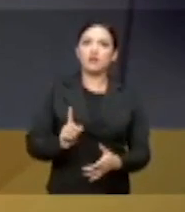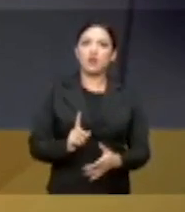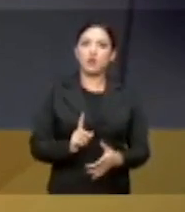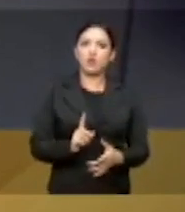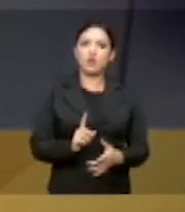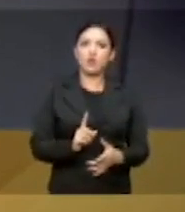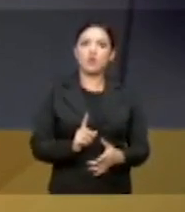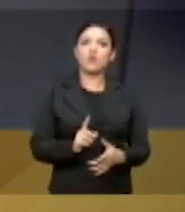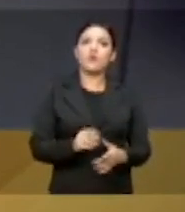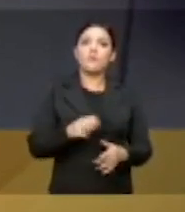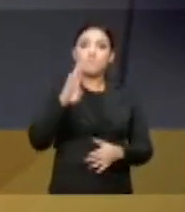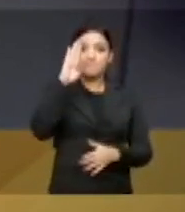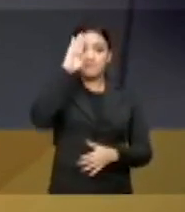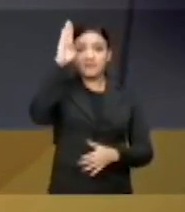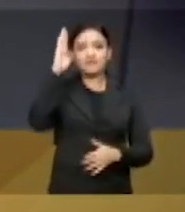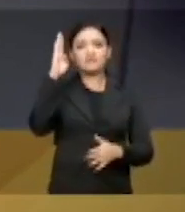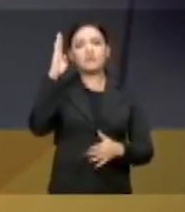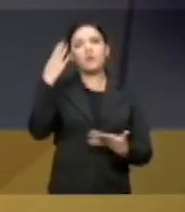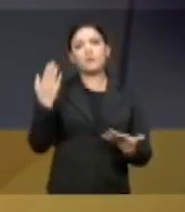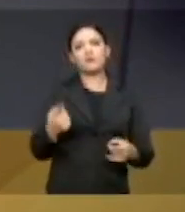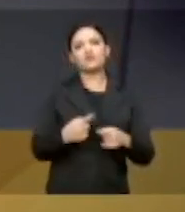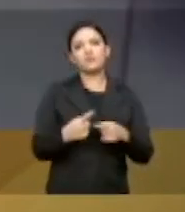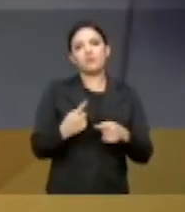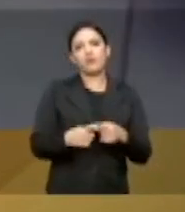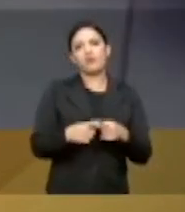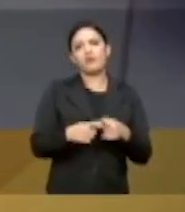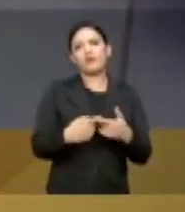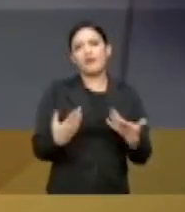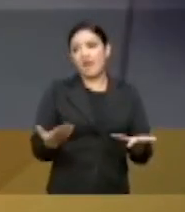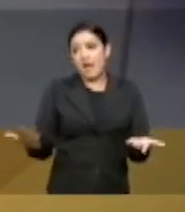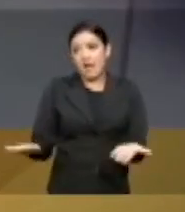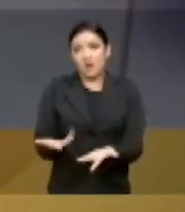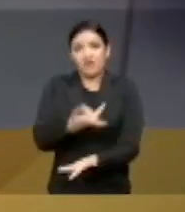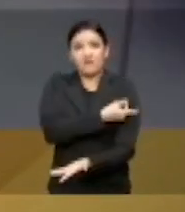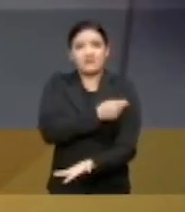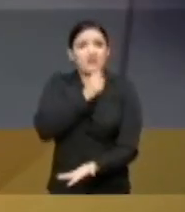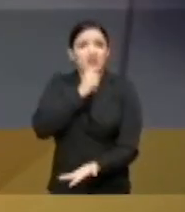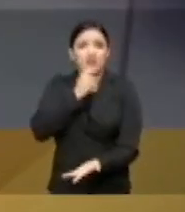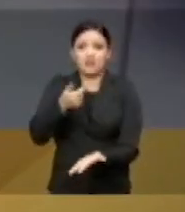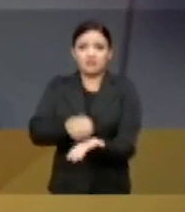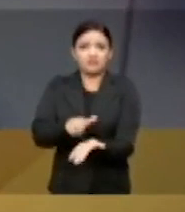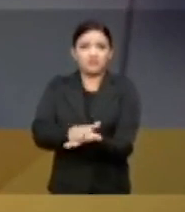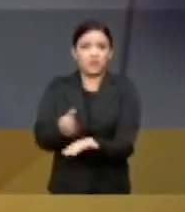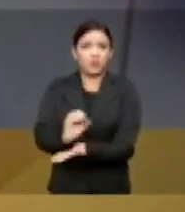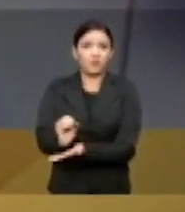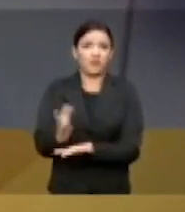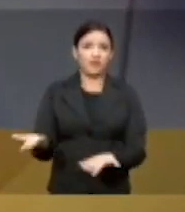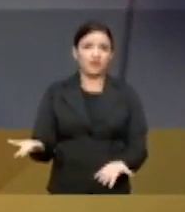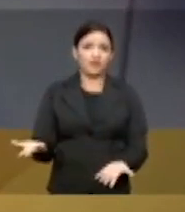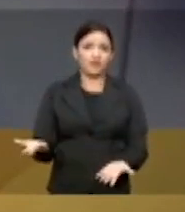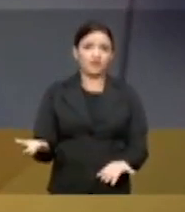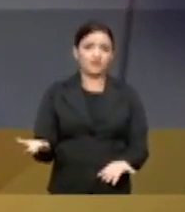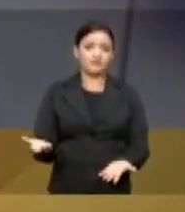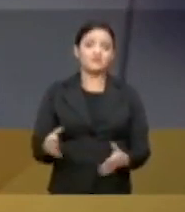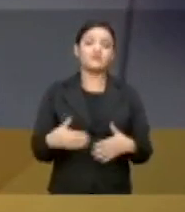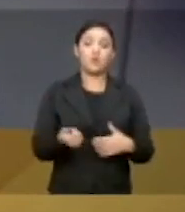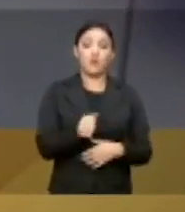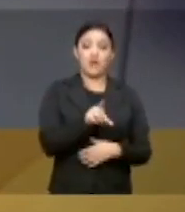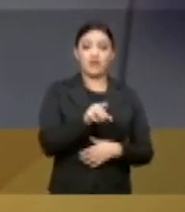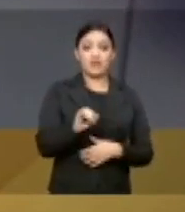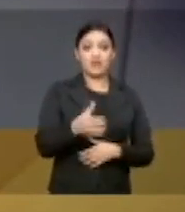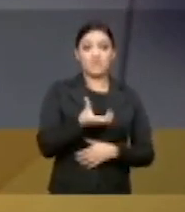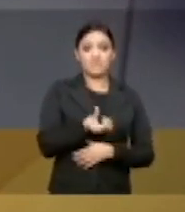sobretudo em se tratando de imunizante ainda não registrado. Ora, a ADI 6586